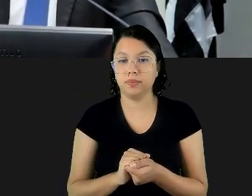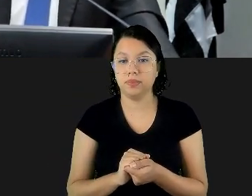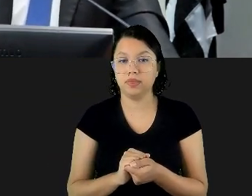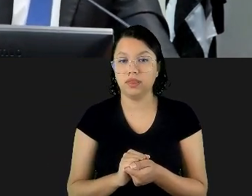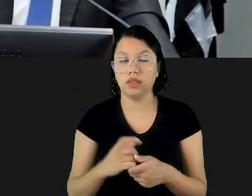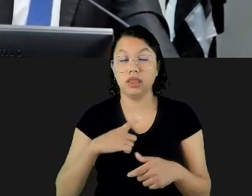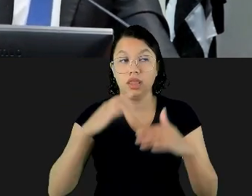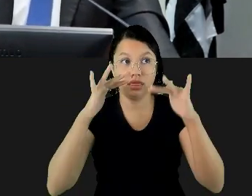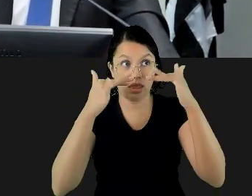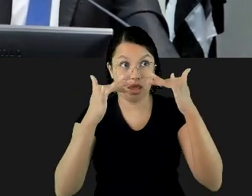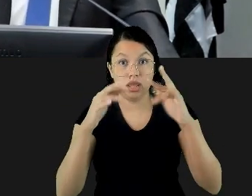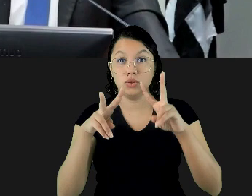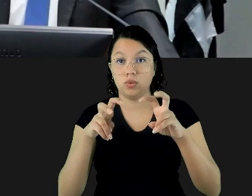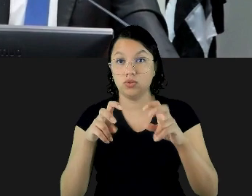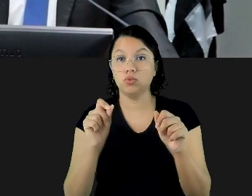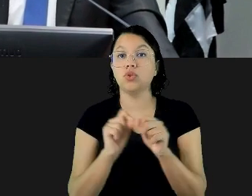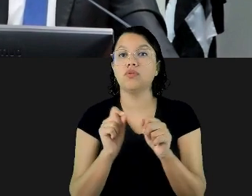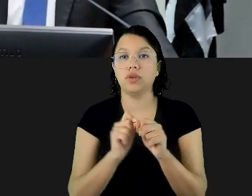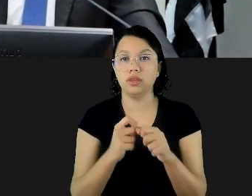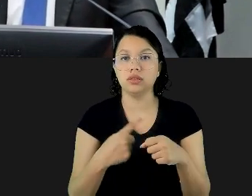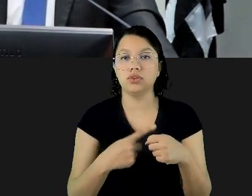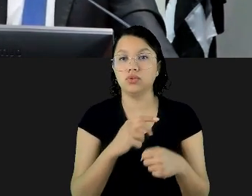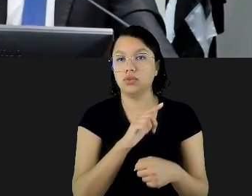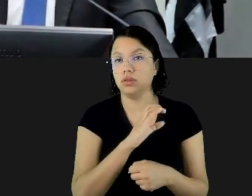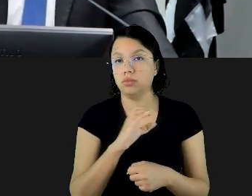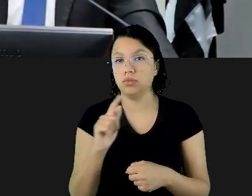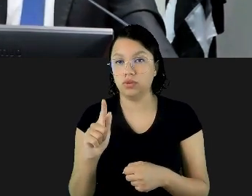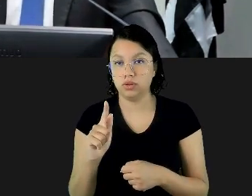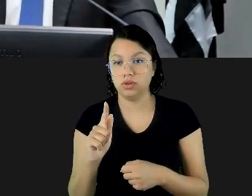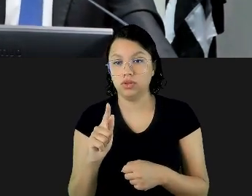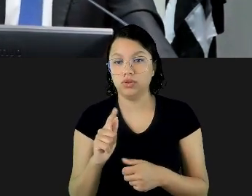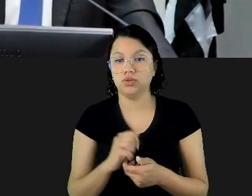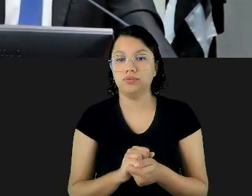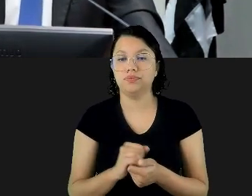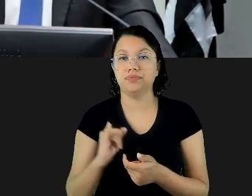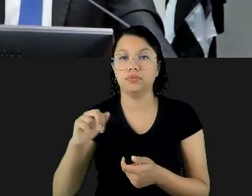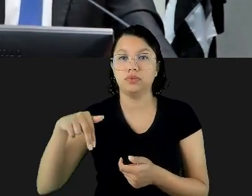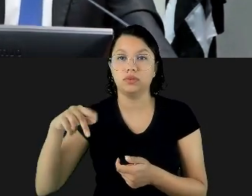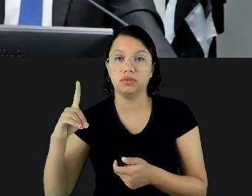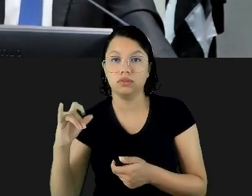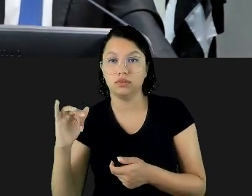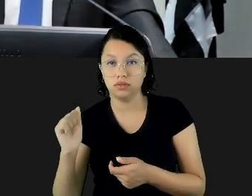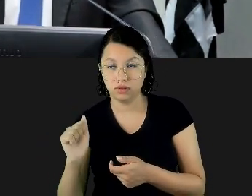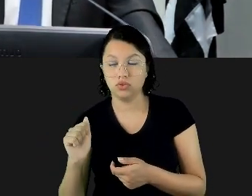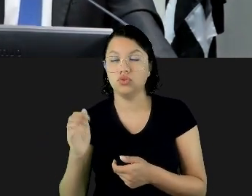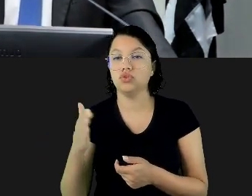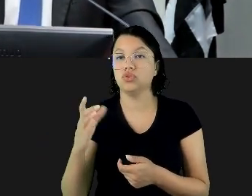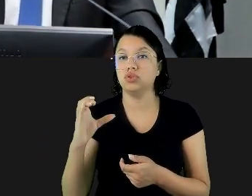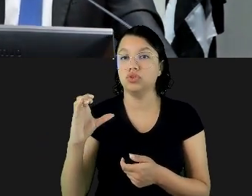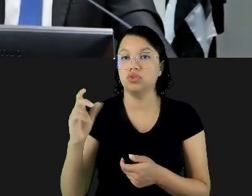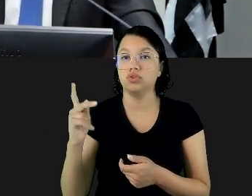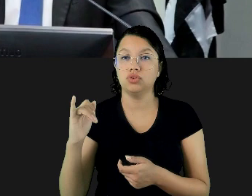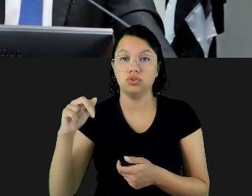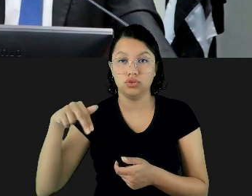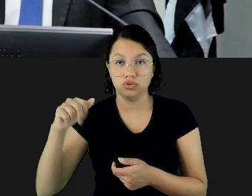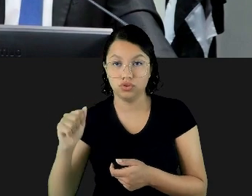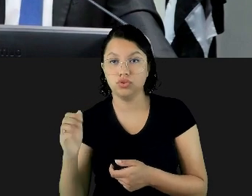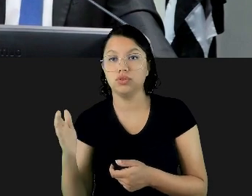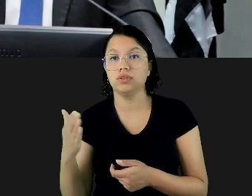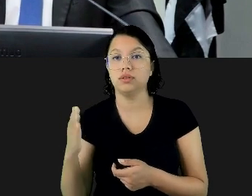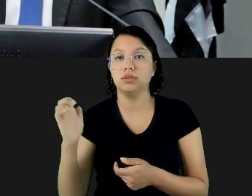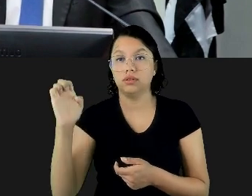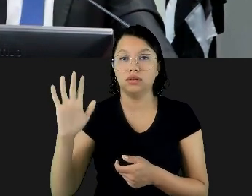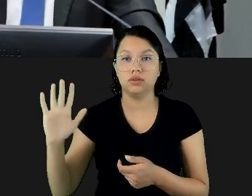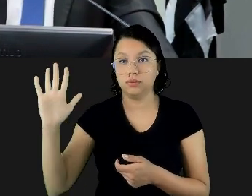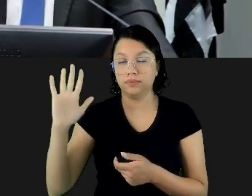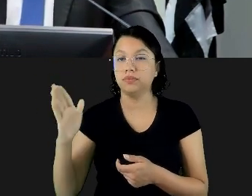feito em Campo Grande, embaixador da Índia, embaixador da China, embaixador da União Europeia,